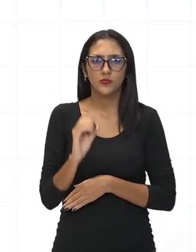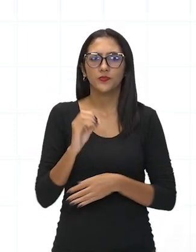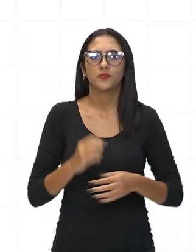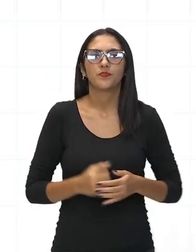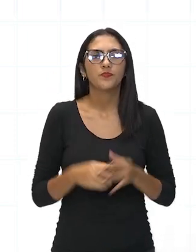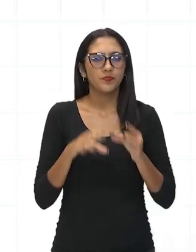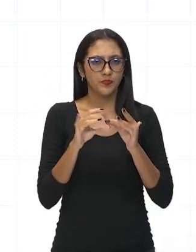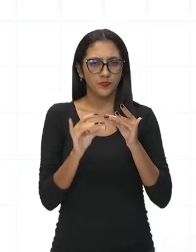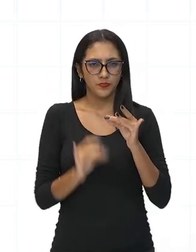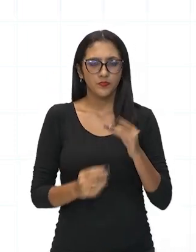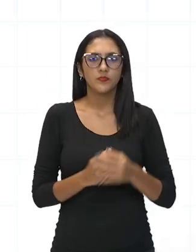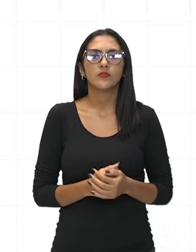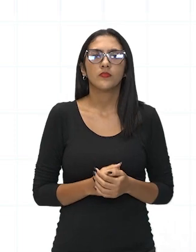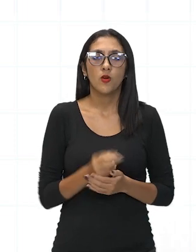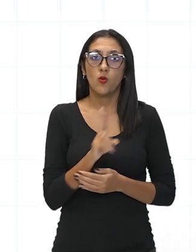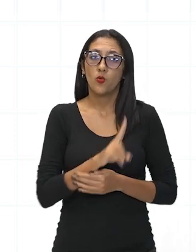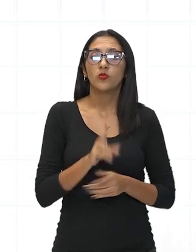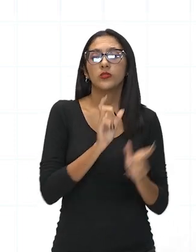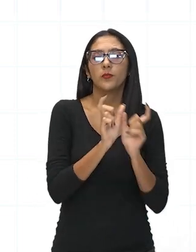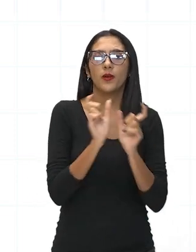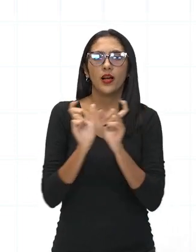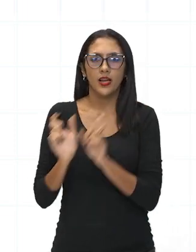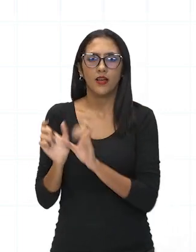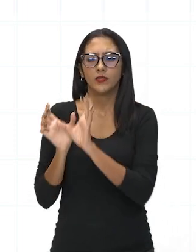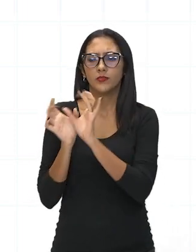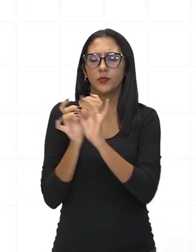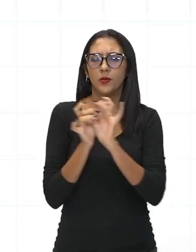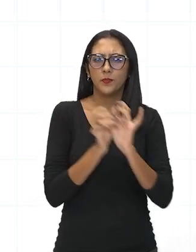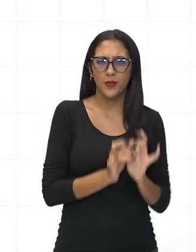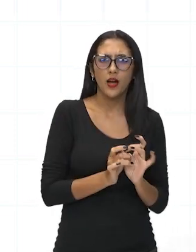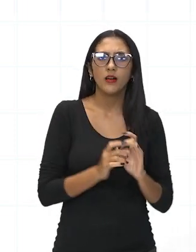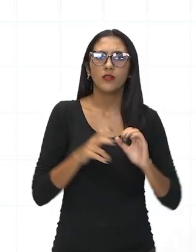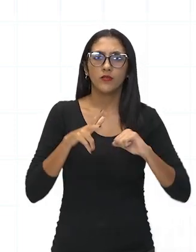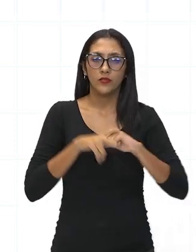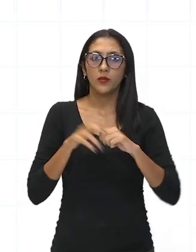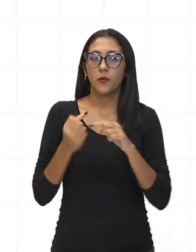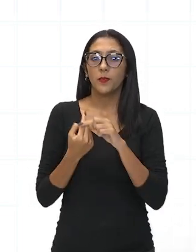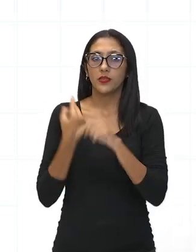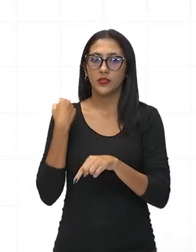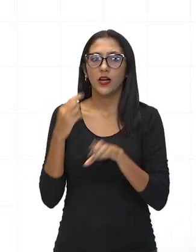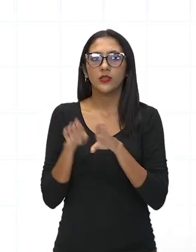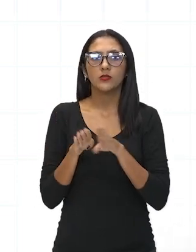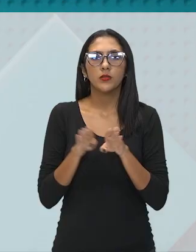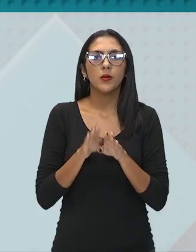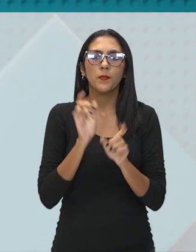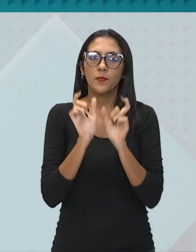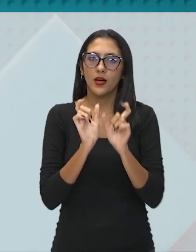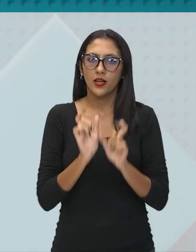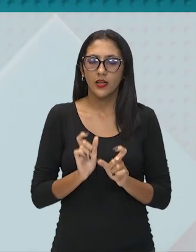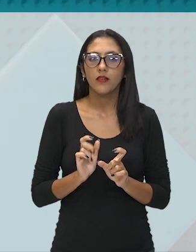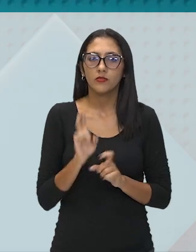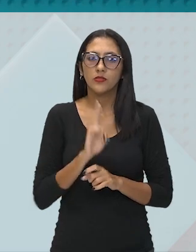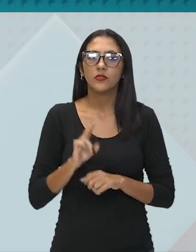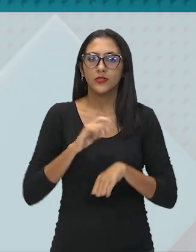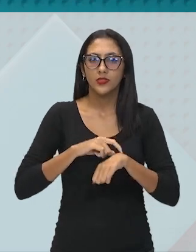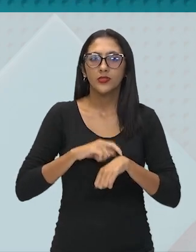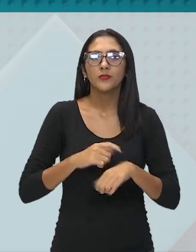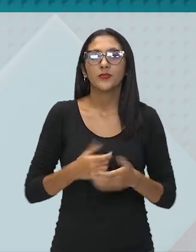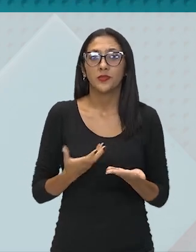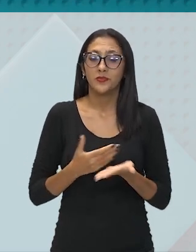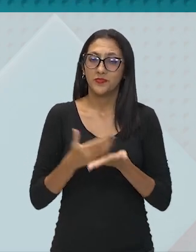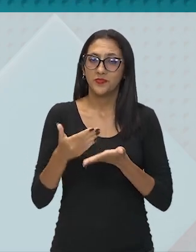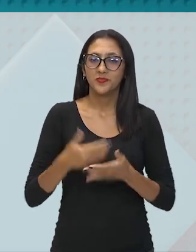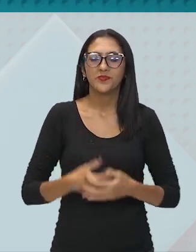detalhamento, conectores referentes ao passado e expressões de tempo. So, let's